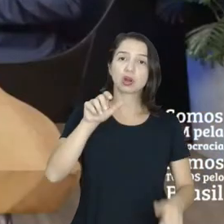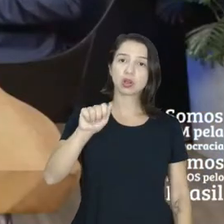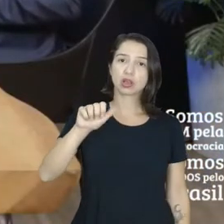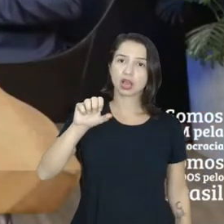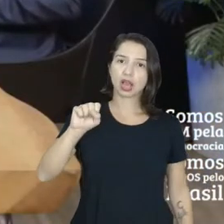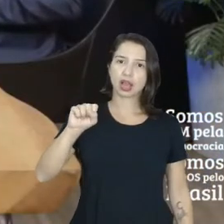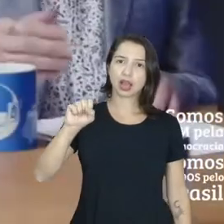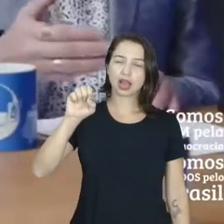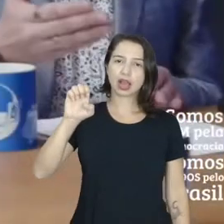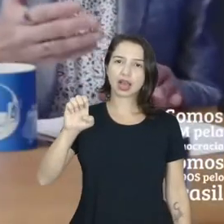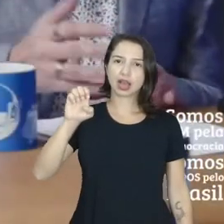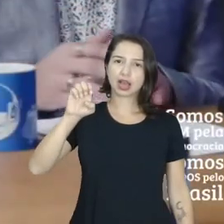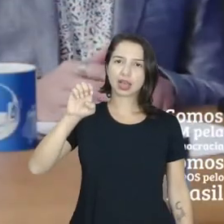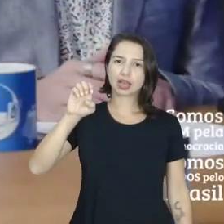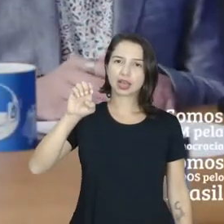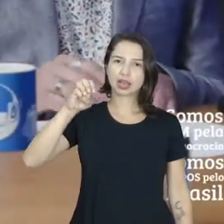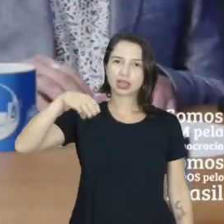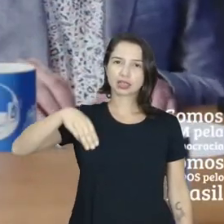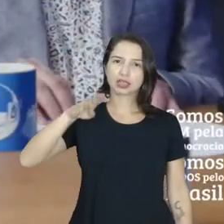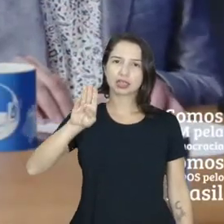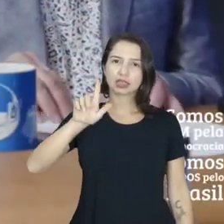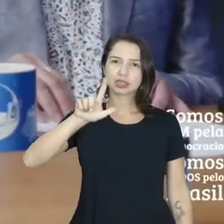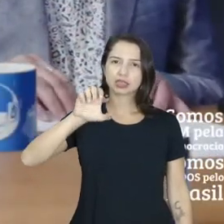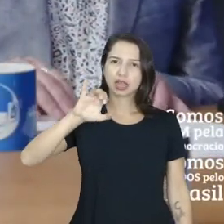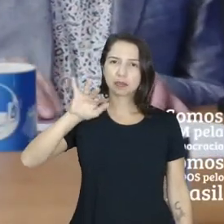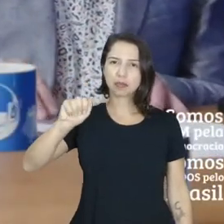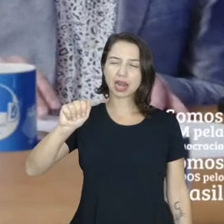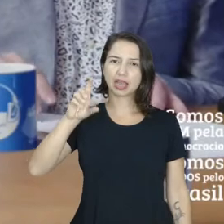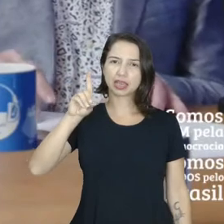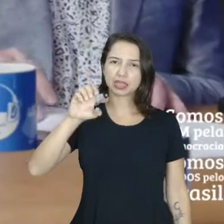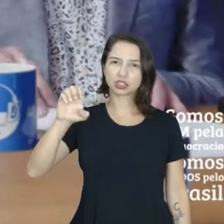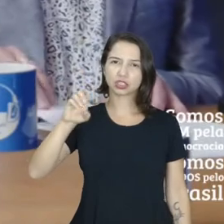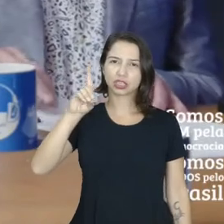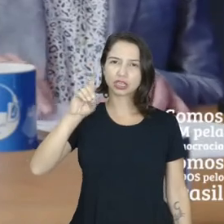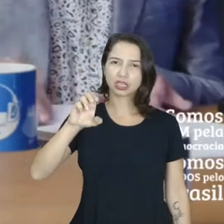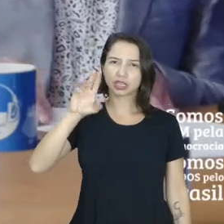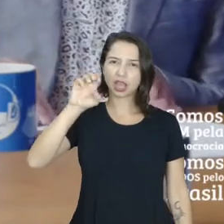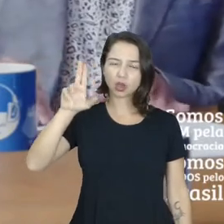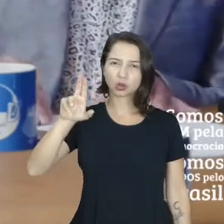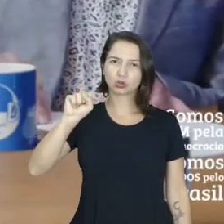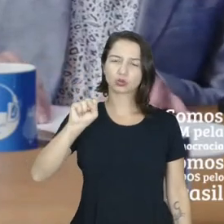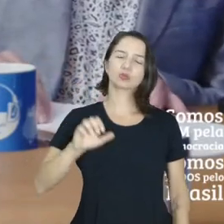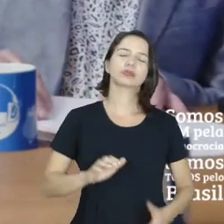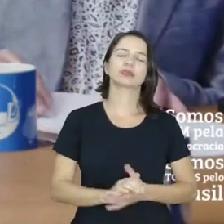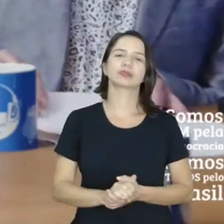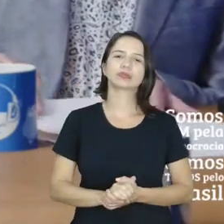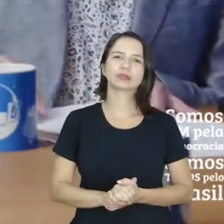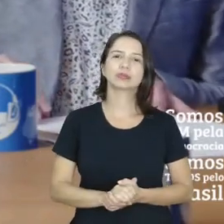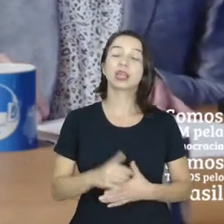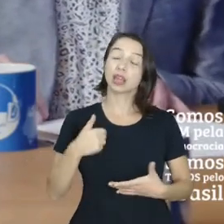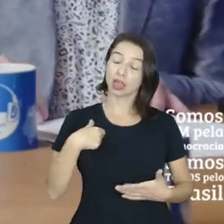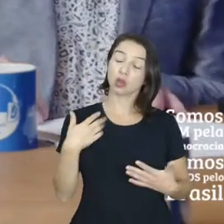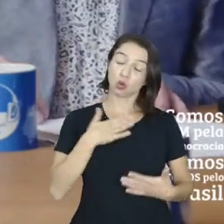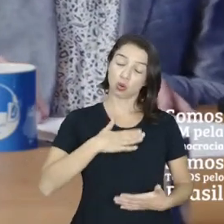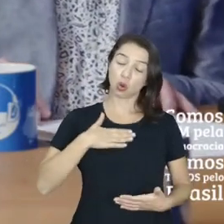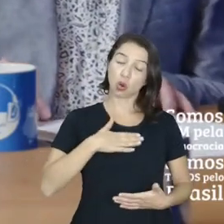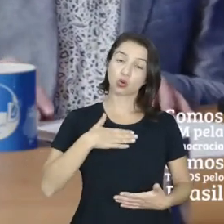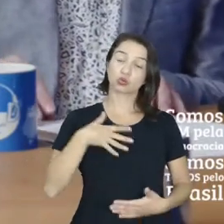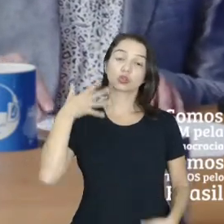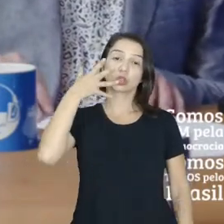porque eu gosto muito desse discurso sobre a defesa de valores. E só lamento, né, Will, que